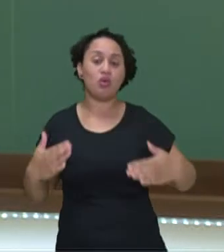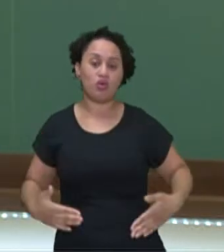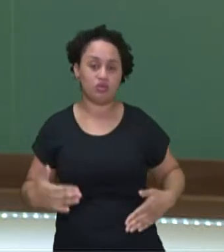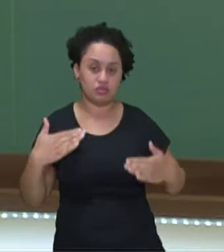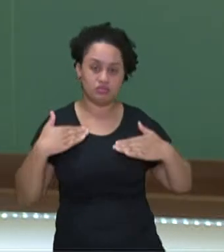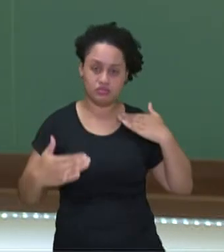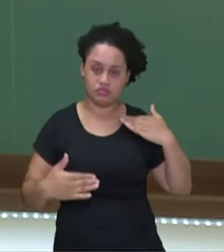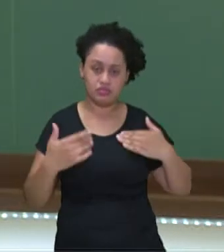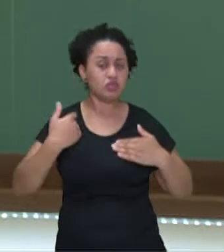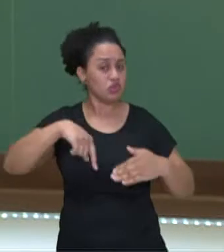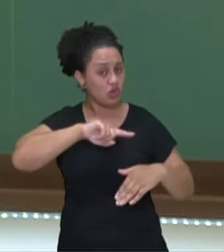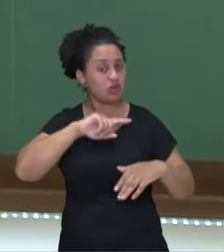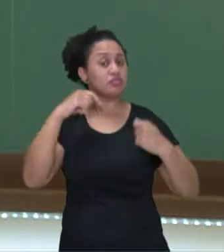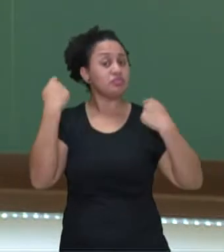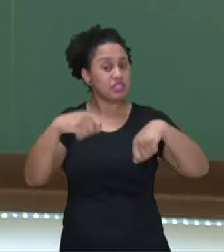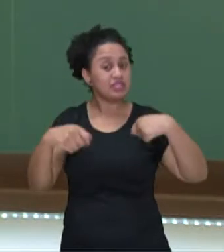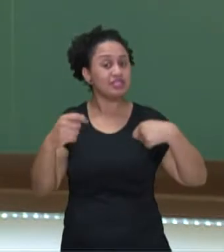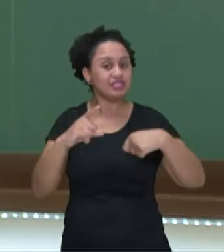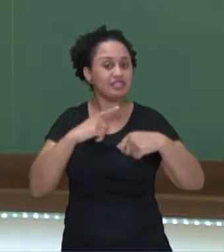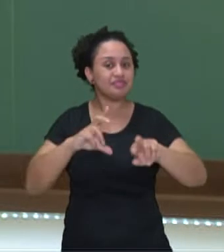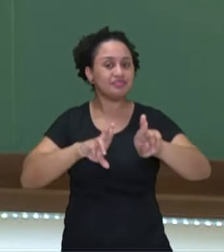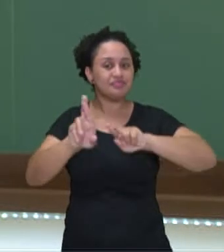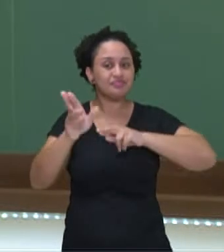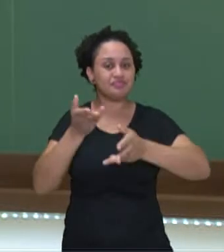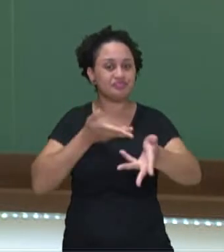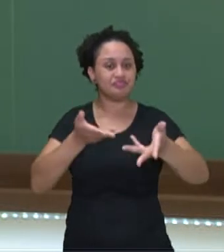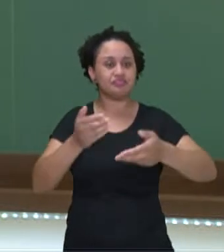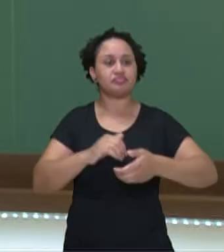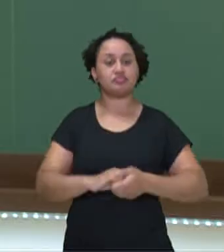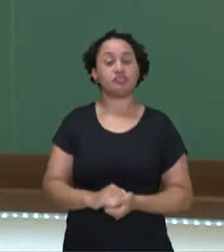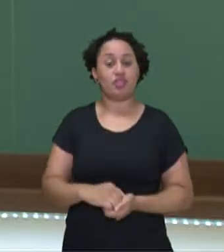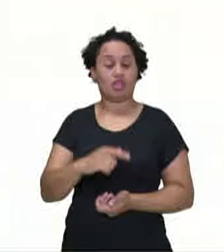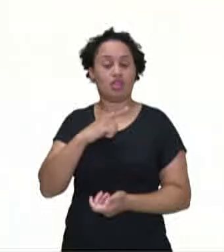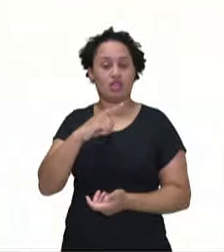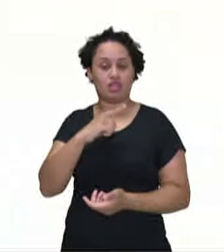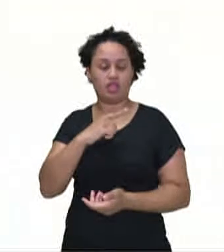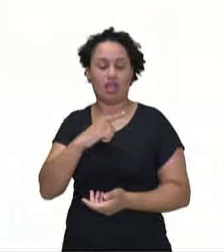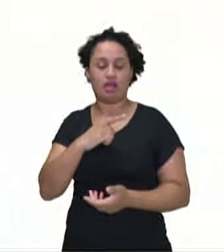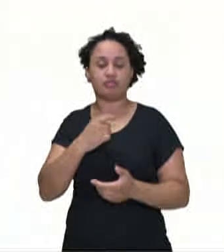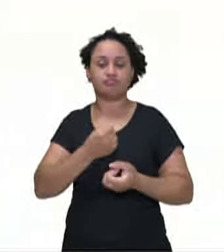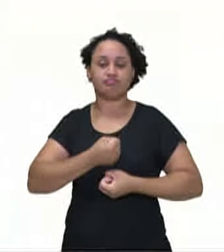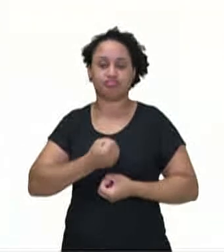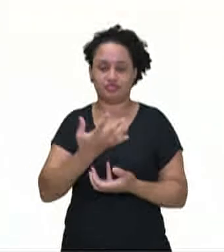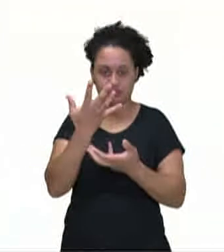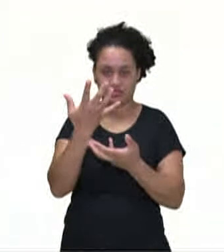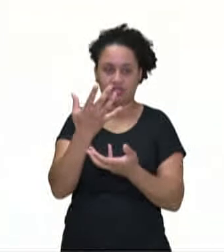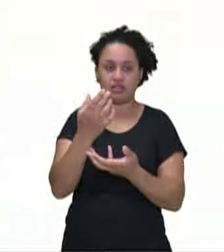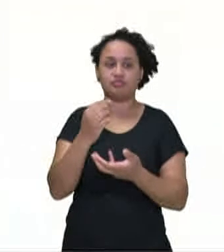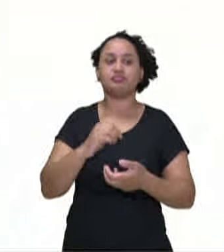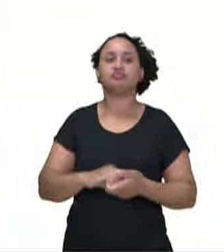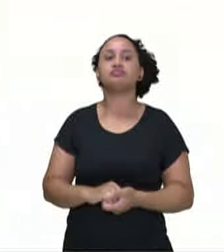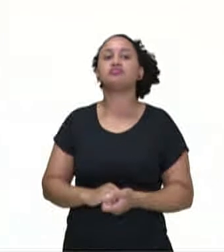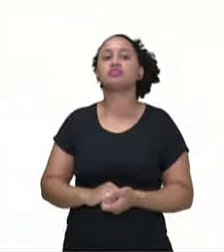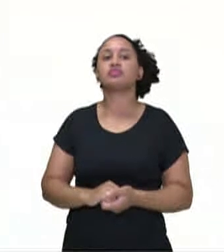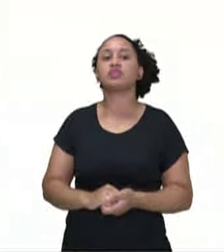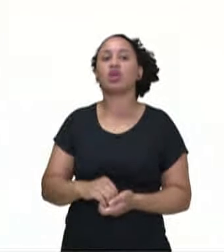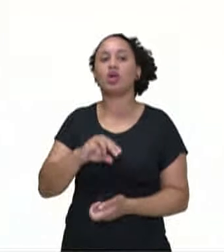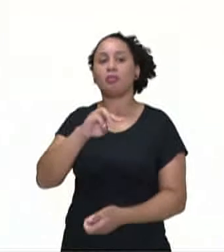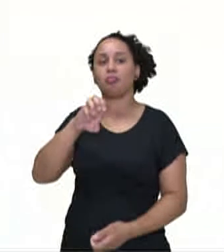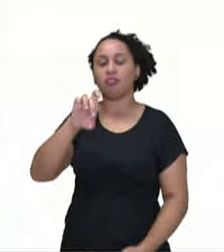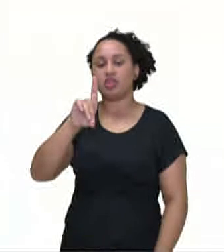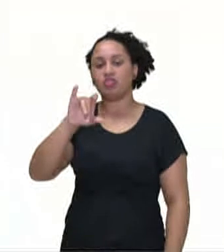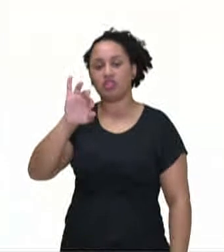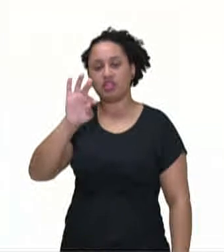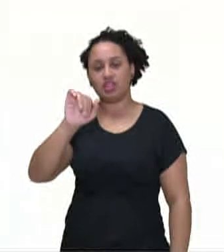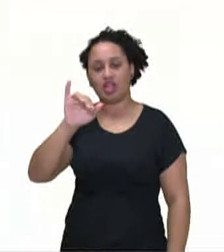uns dos outros. Vejamos aqui esse poema. É um poema chamado Meditações, de John Donne, e ele fala